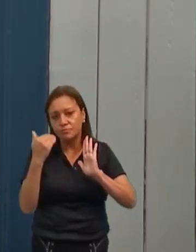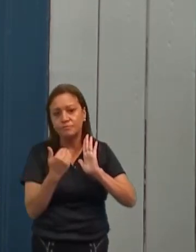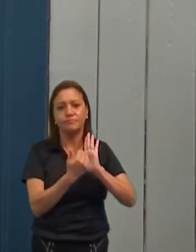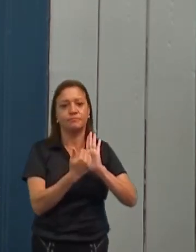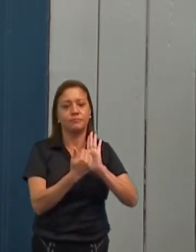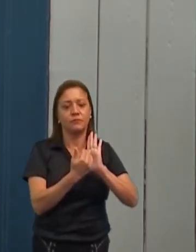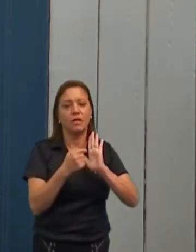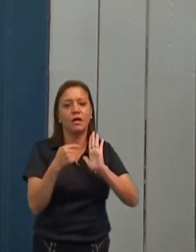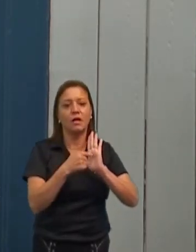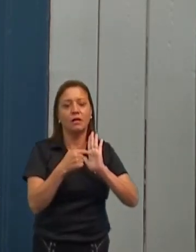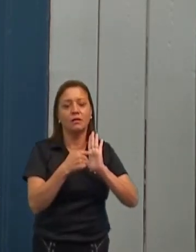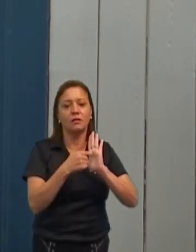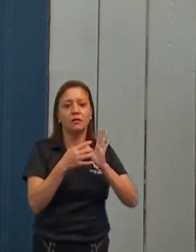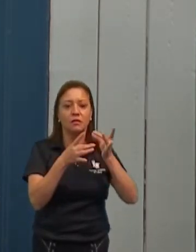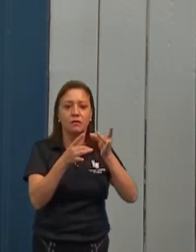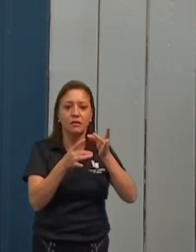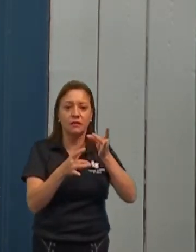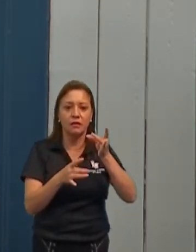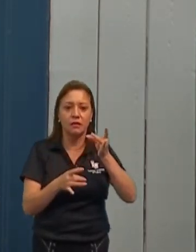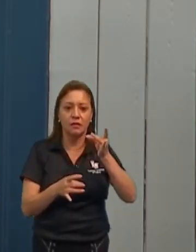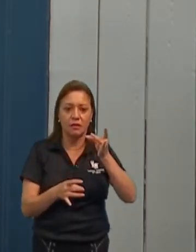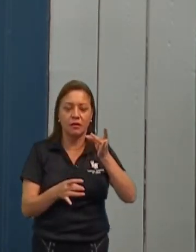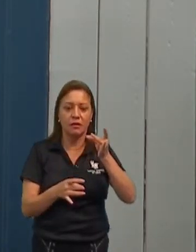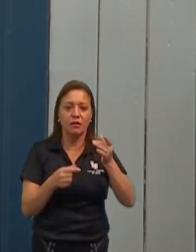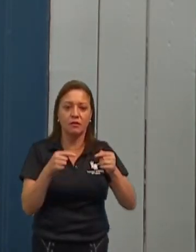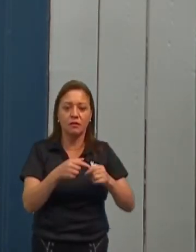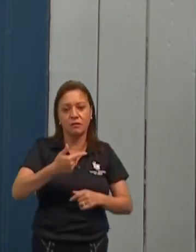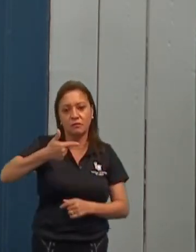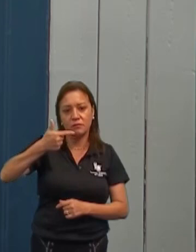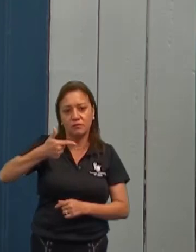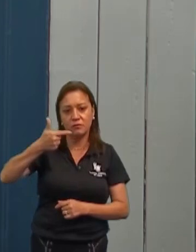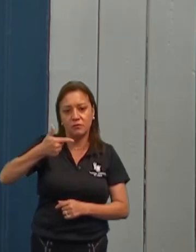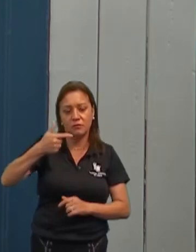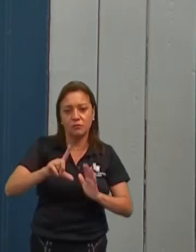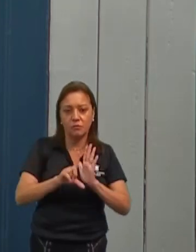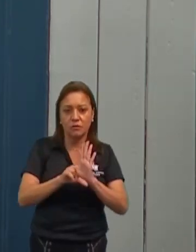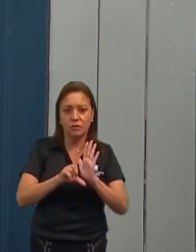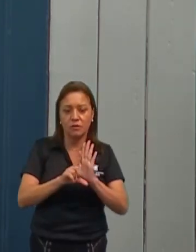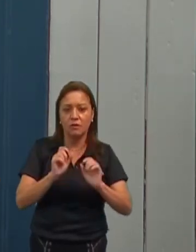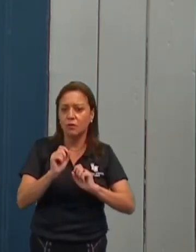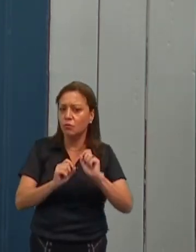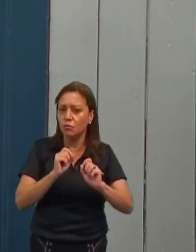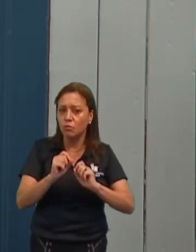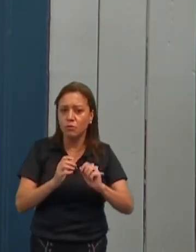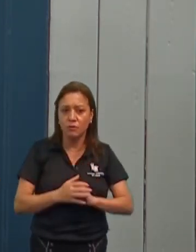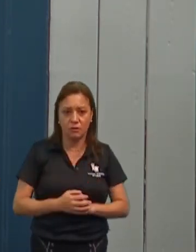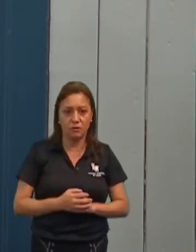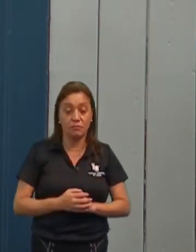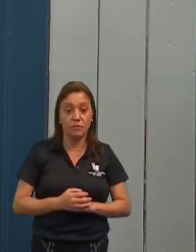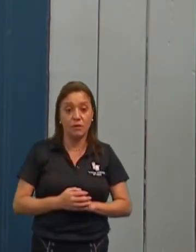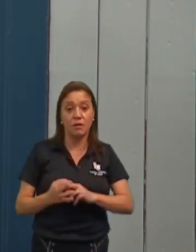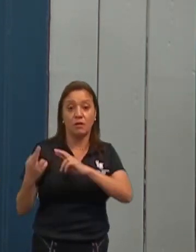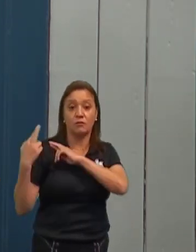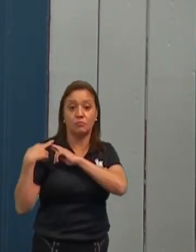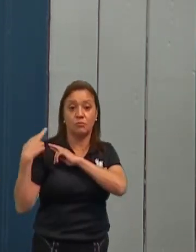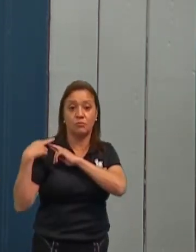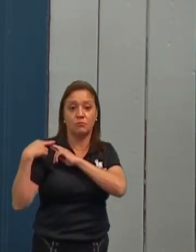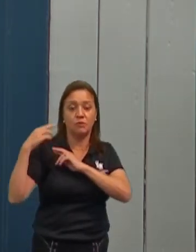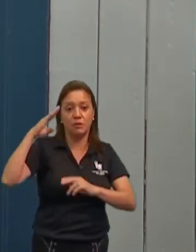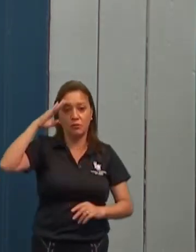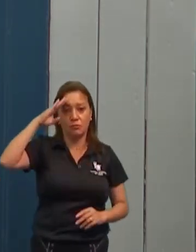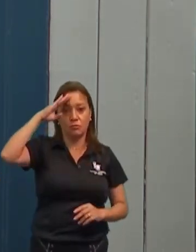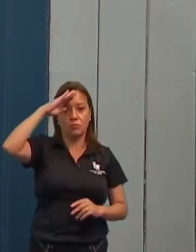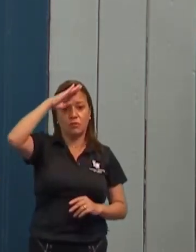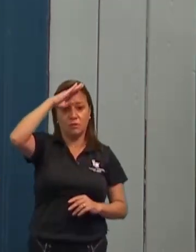atribuições a que se refere o artigo 2º dessa lei, compete ao comando do Exército autorizar